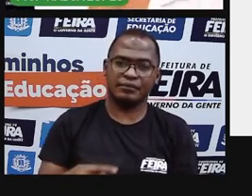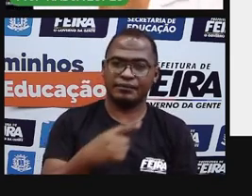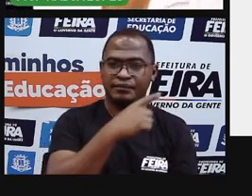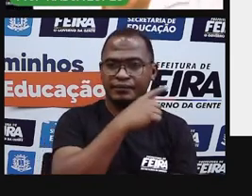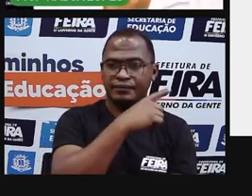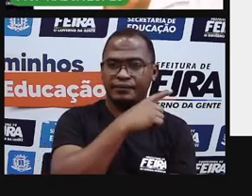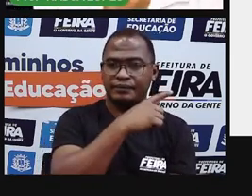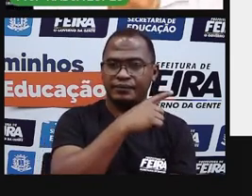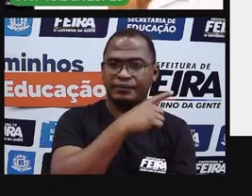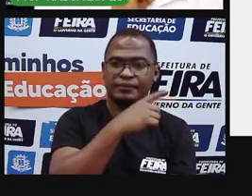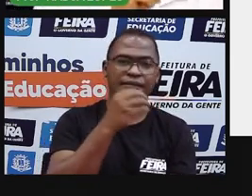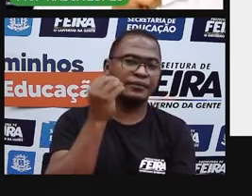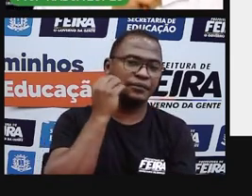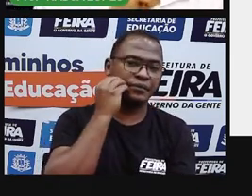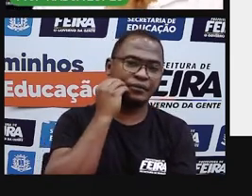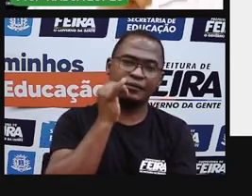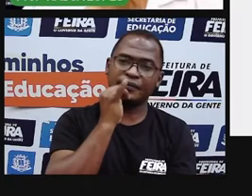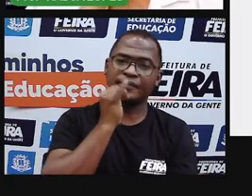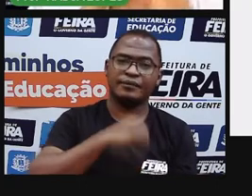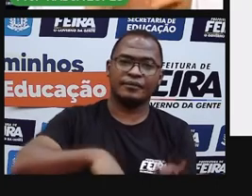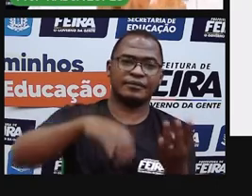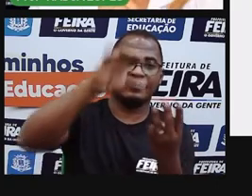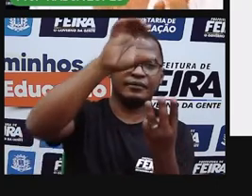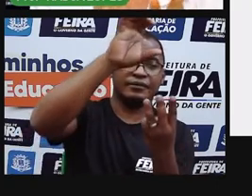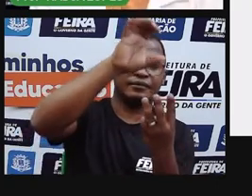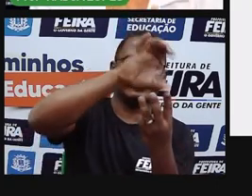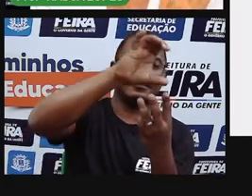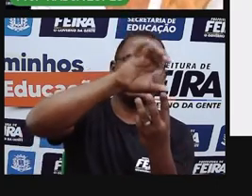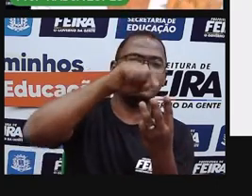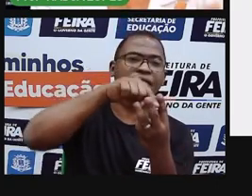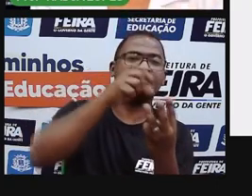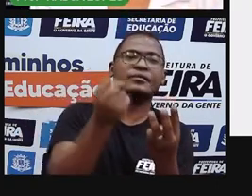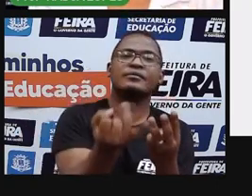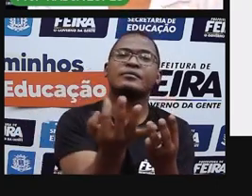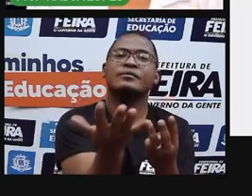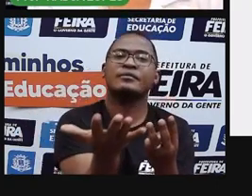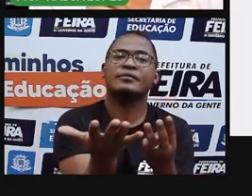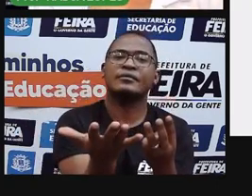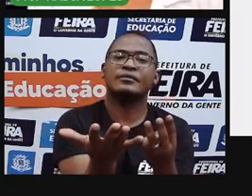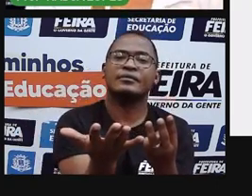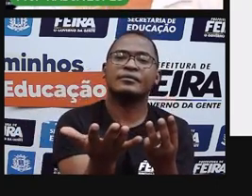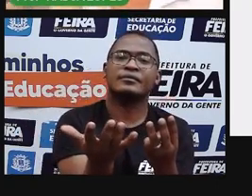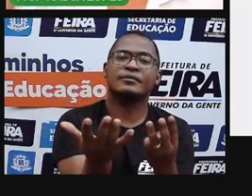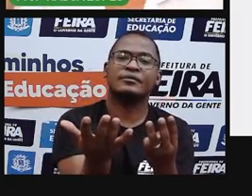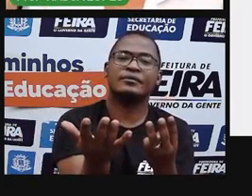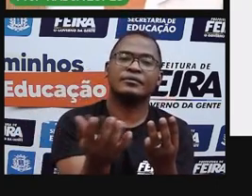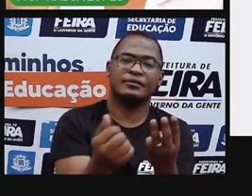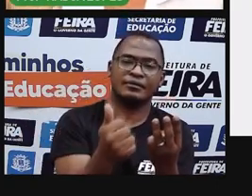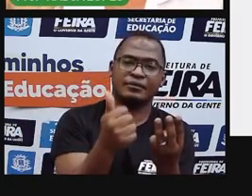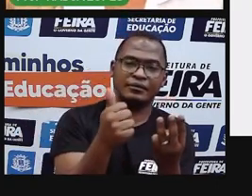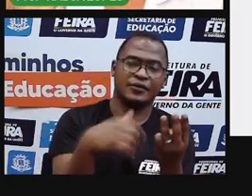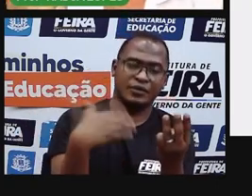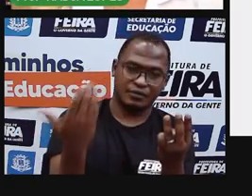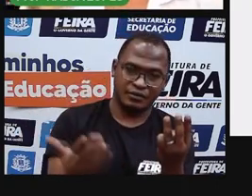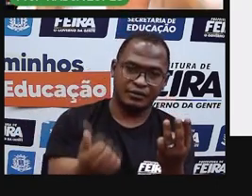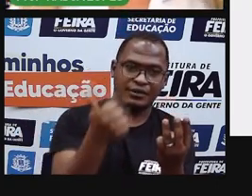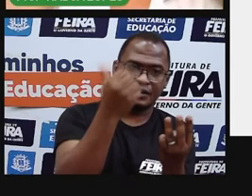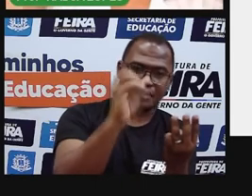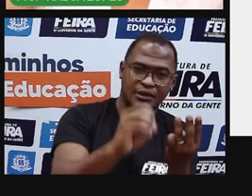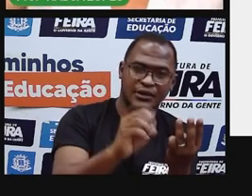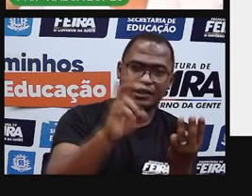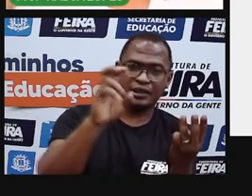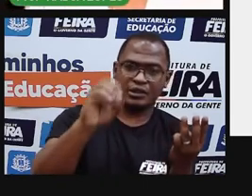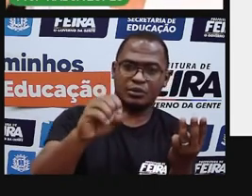valor de uma trintena Eu também falei para vocês uma centena representa o 10 os cinquenta ou cem